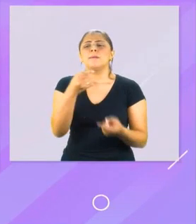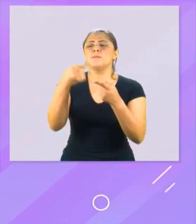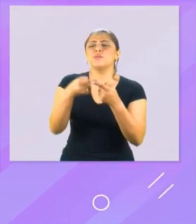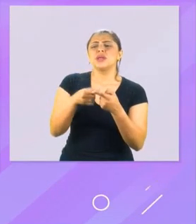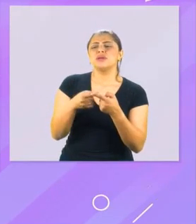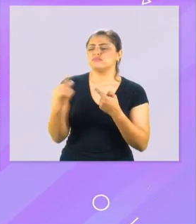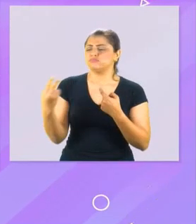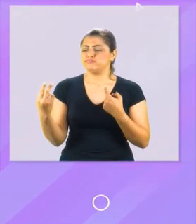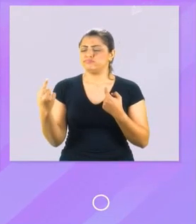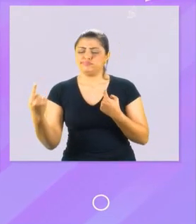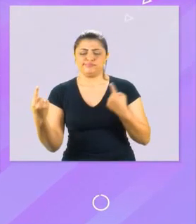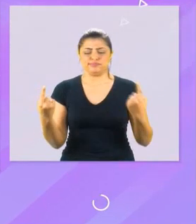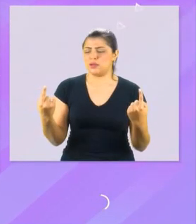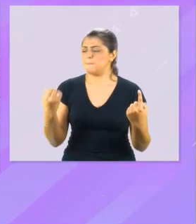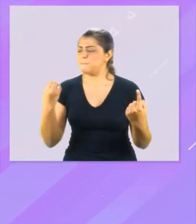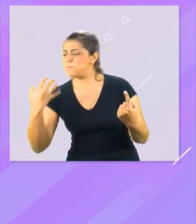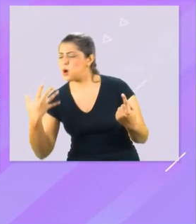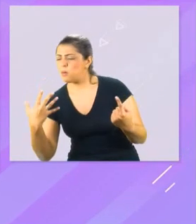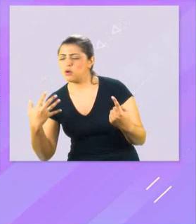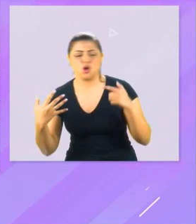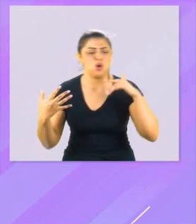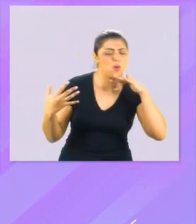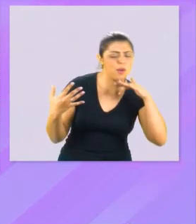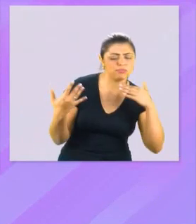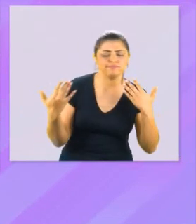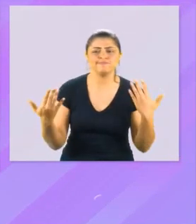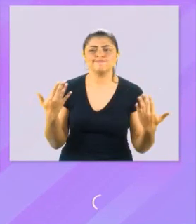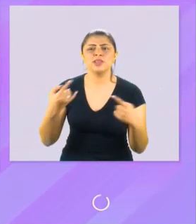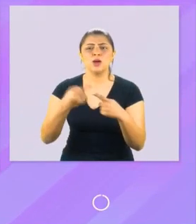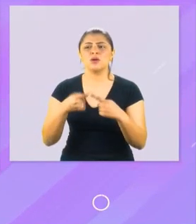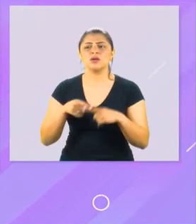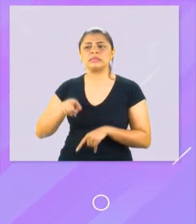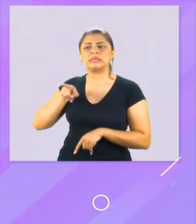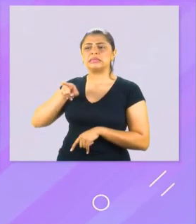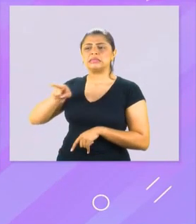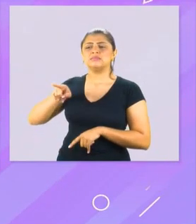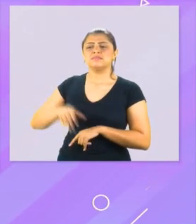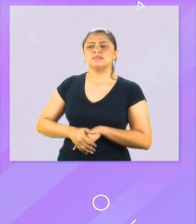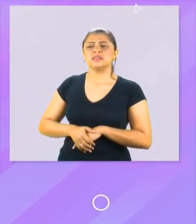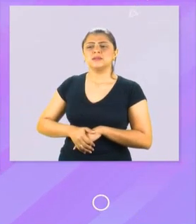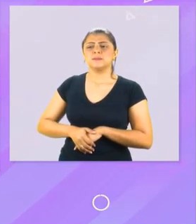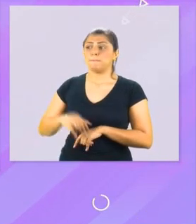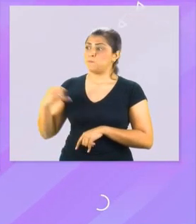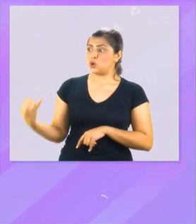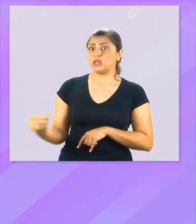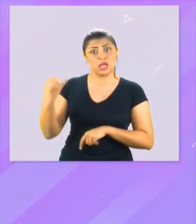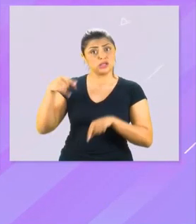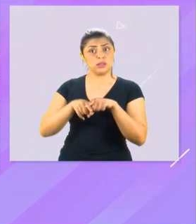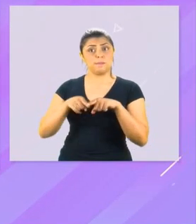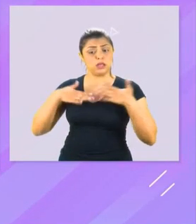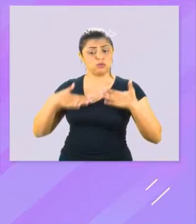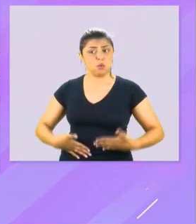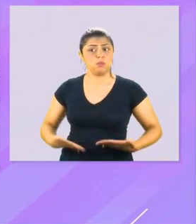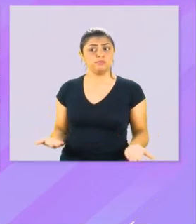Mas por que eles são classificados como colesterol ruim e colesterol bom, já que o LDL tem uma